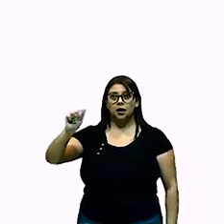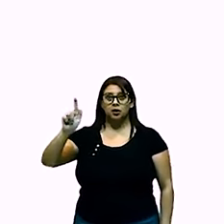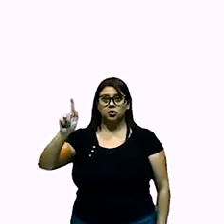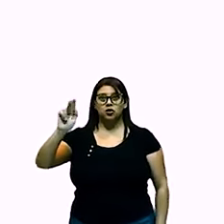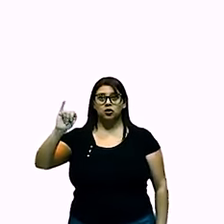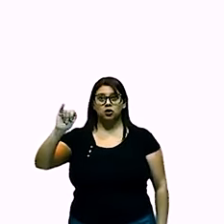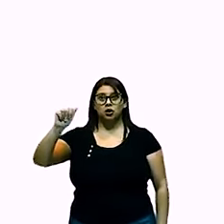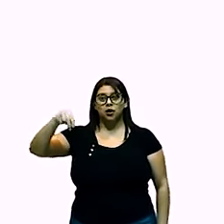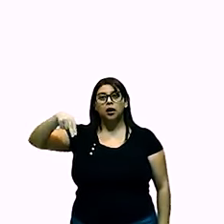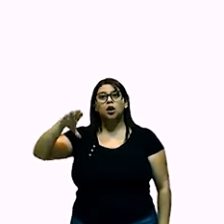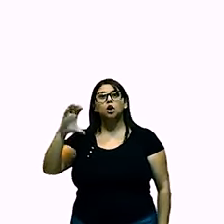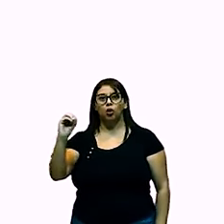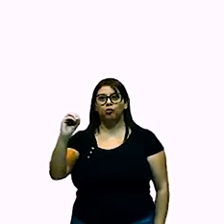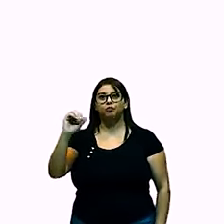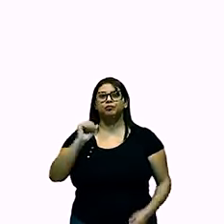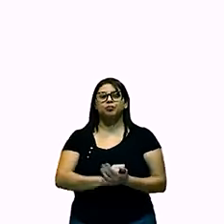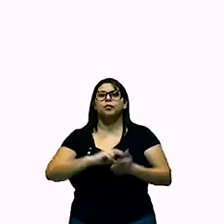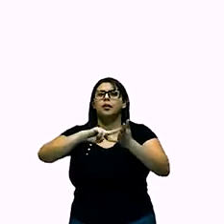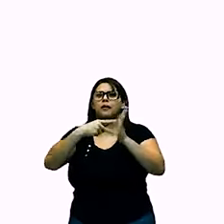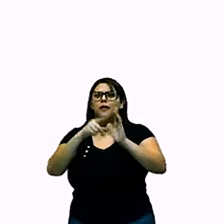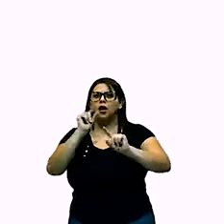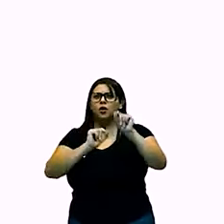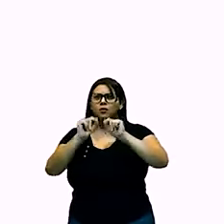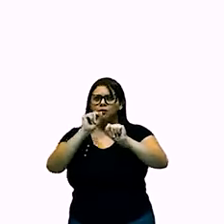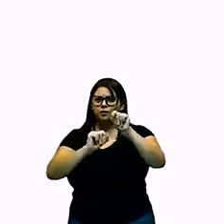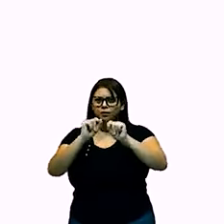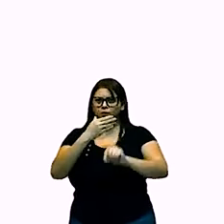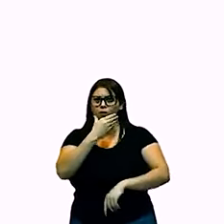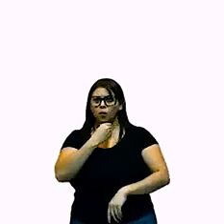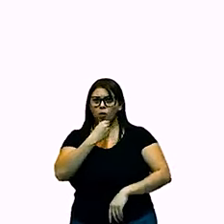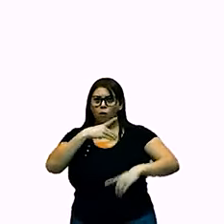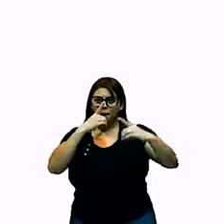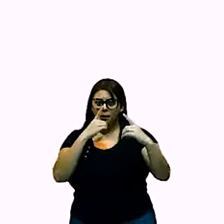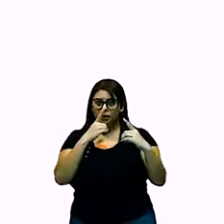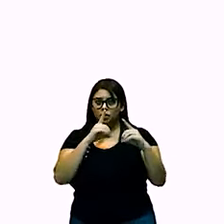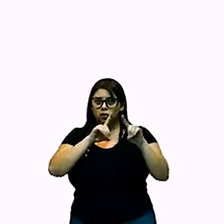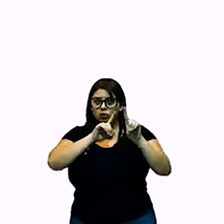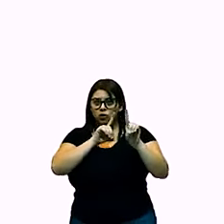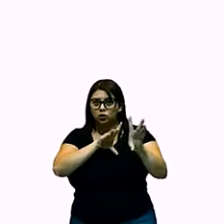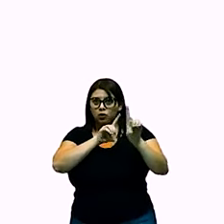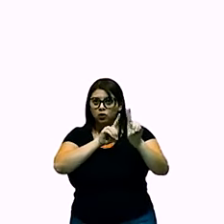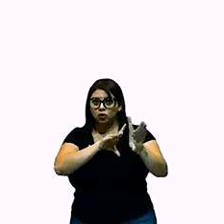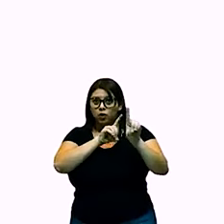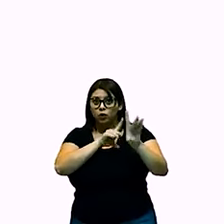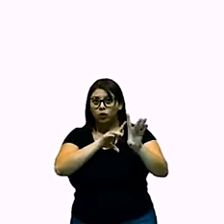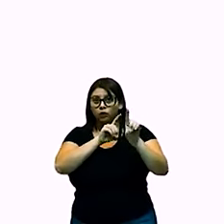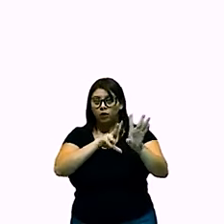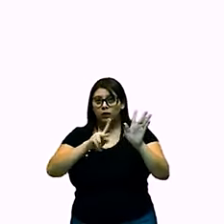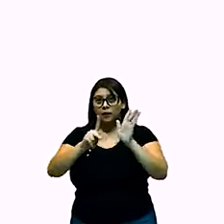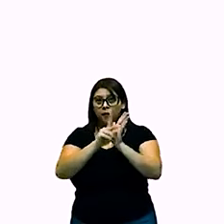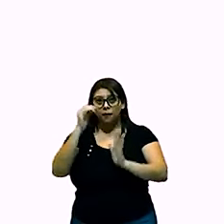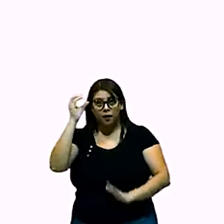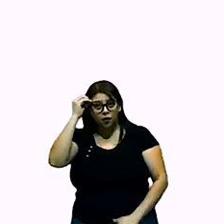colaborador e cooperador da salvação. E às vezes é interessante a